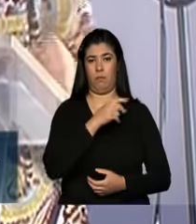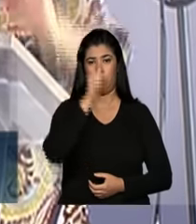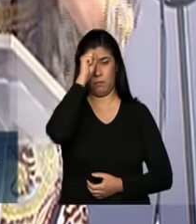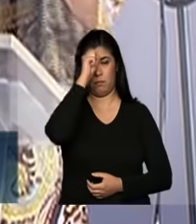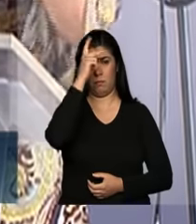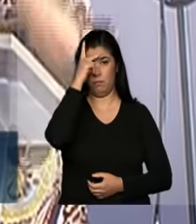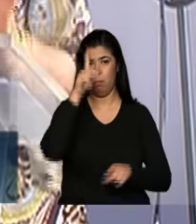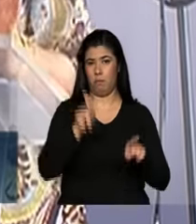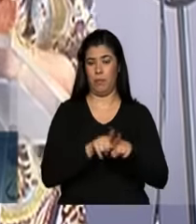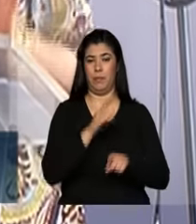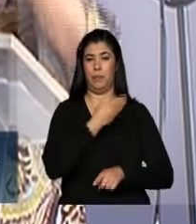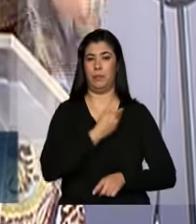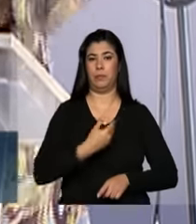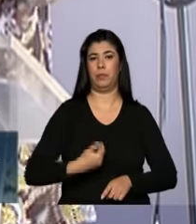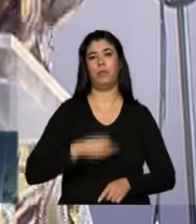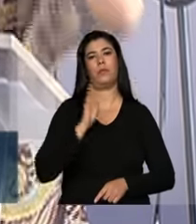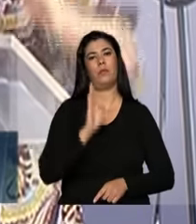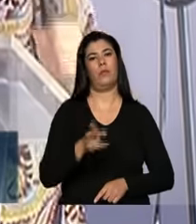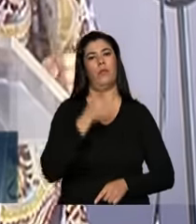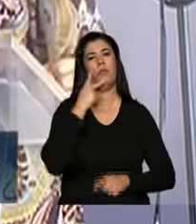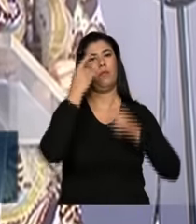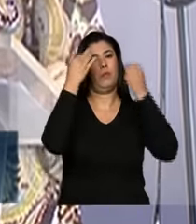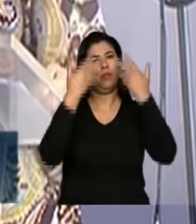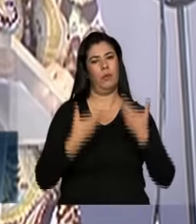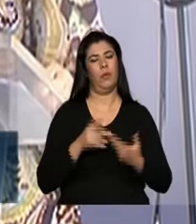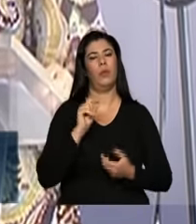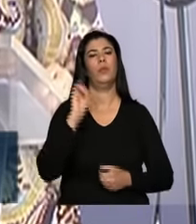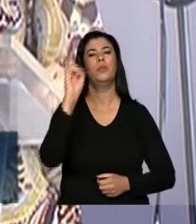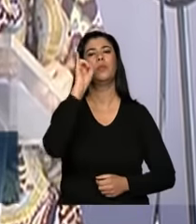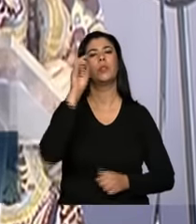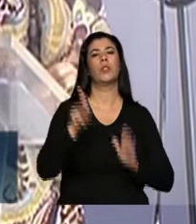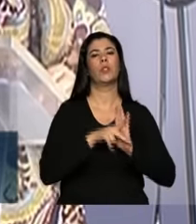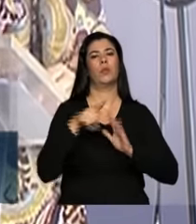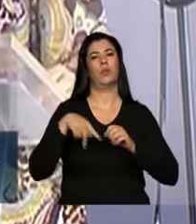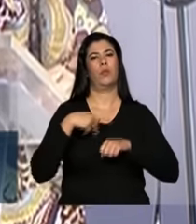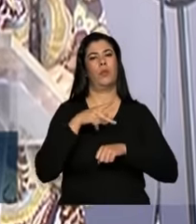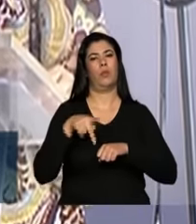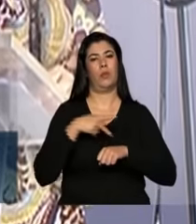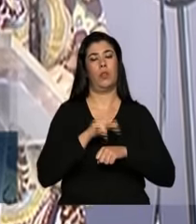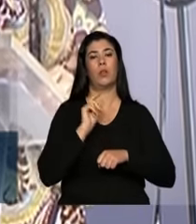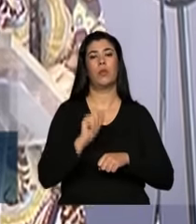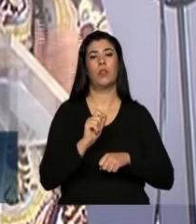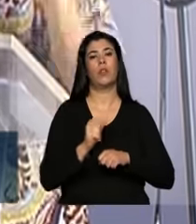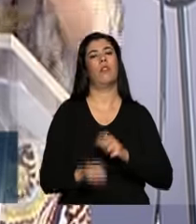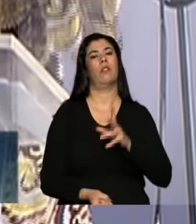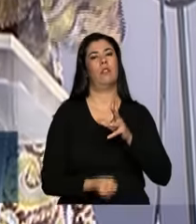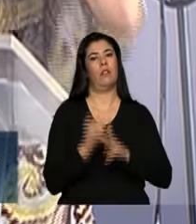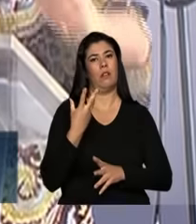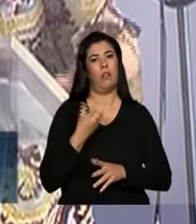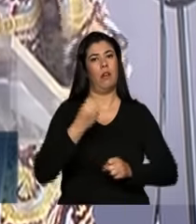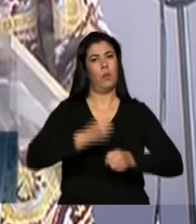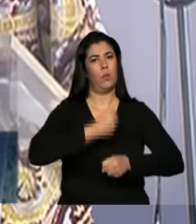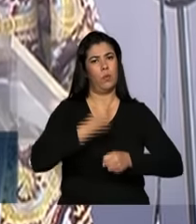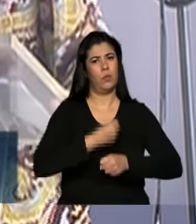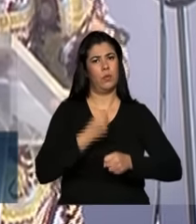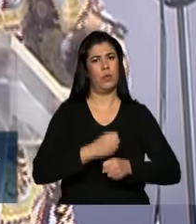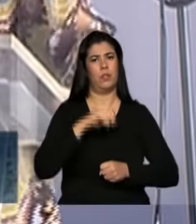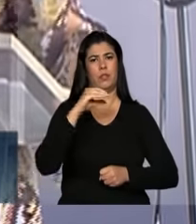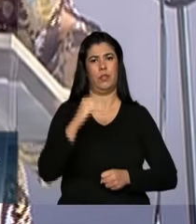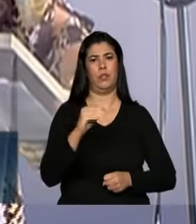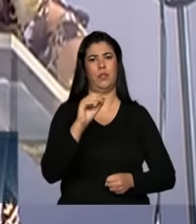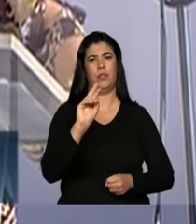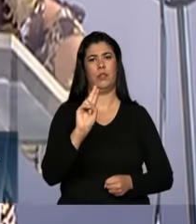falaram e que é fundamental para o nosso país é creche. Por que creche?